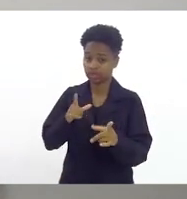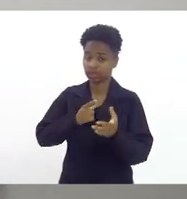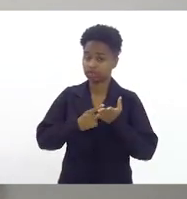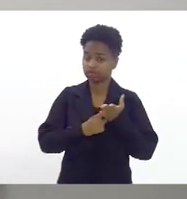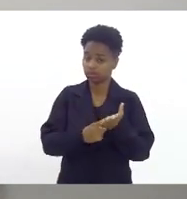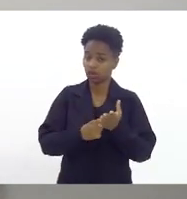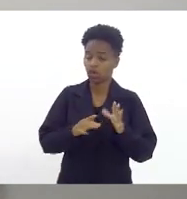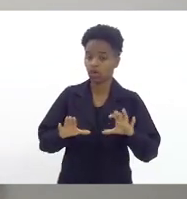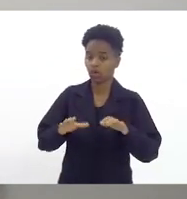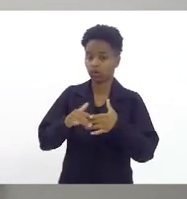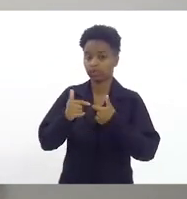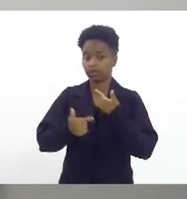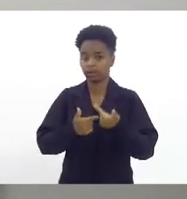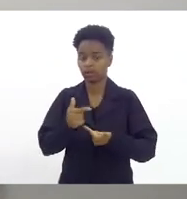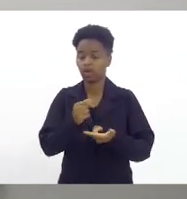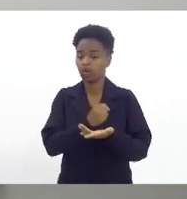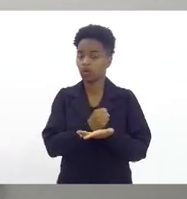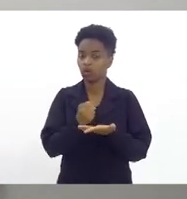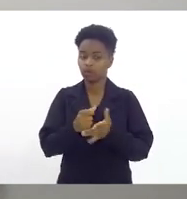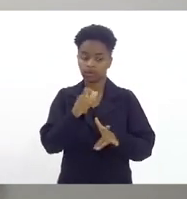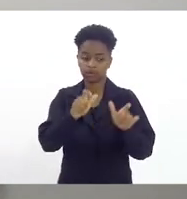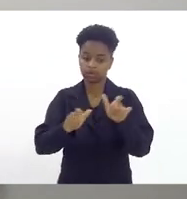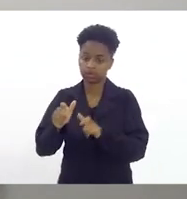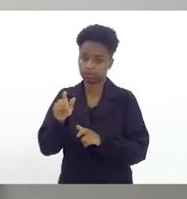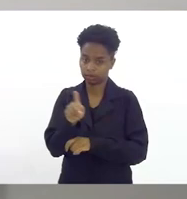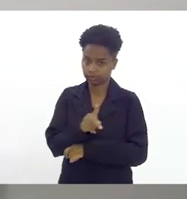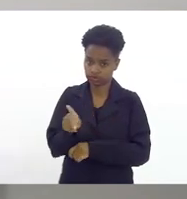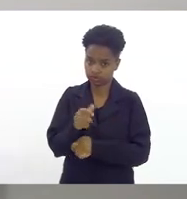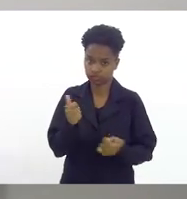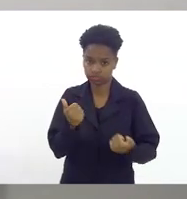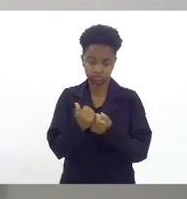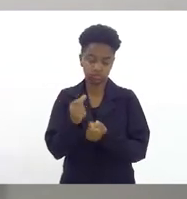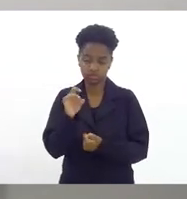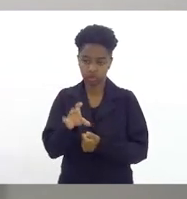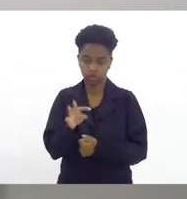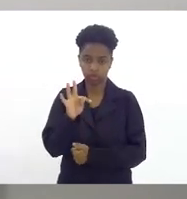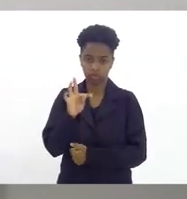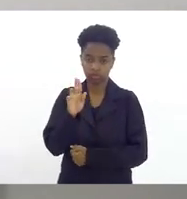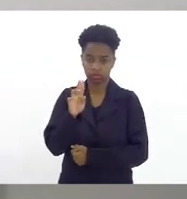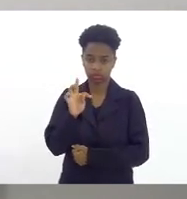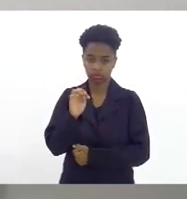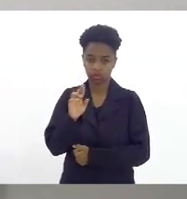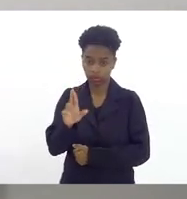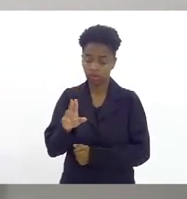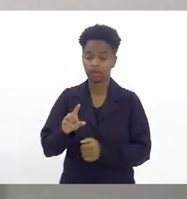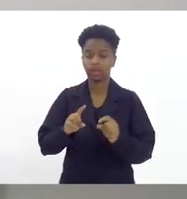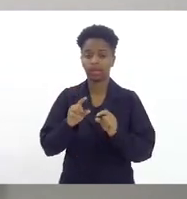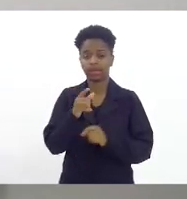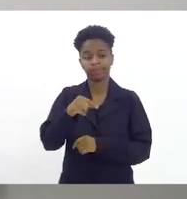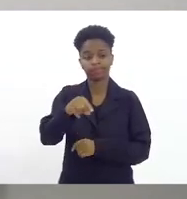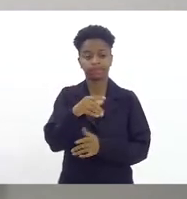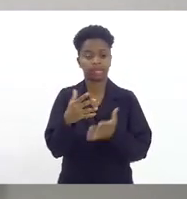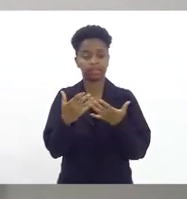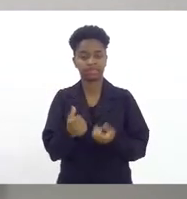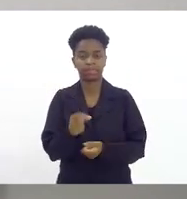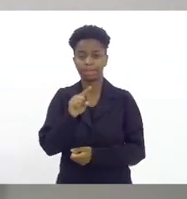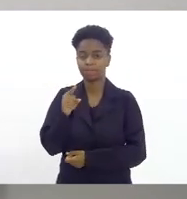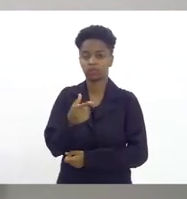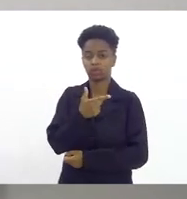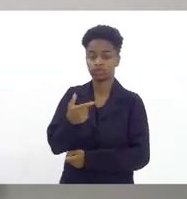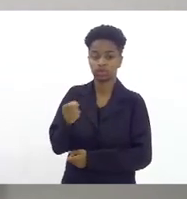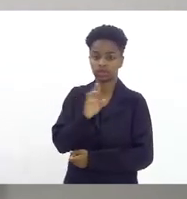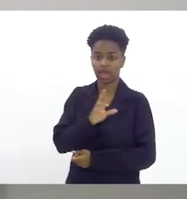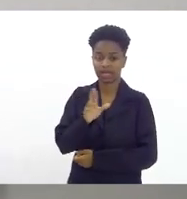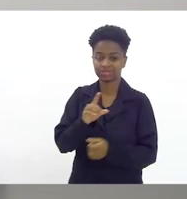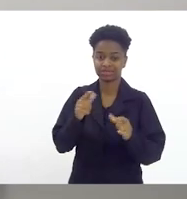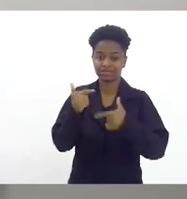trabalho contratam esses professores para serem tutores e colocam eles para receber 1.200 para 40